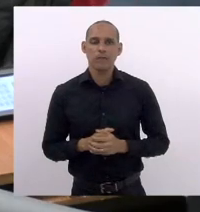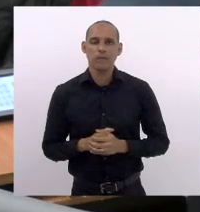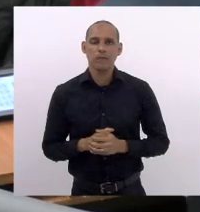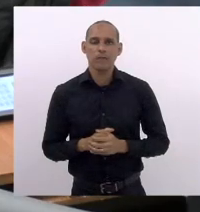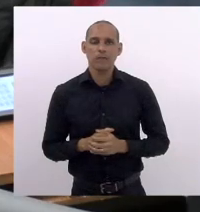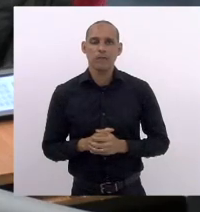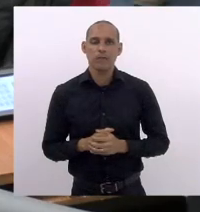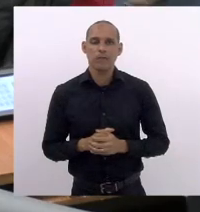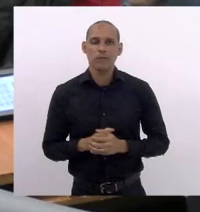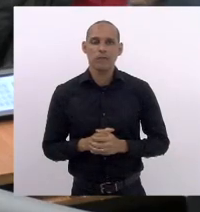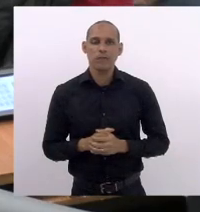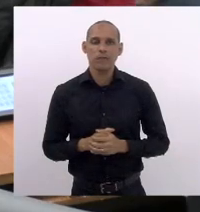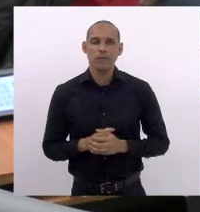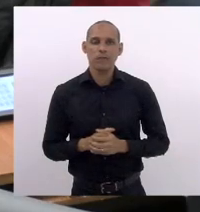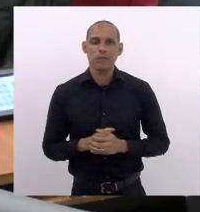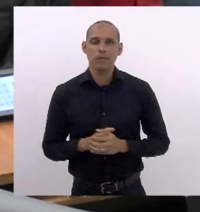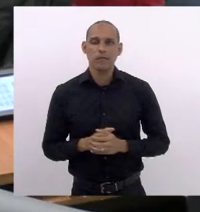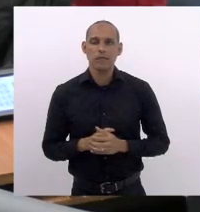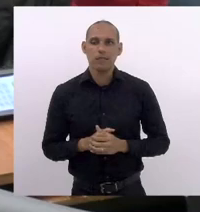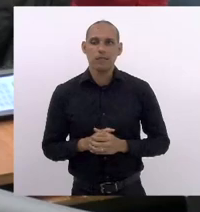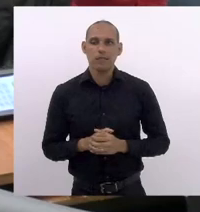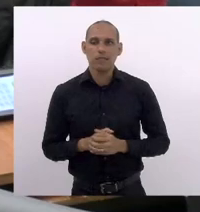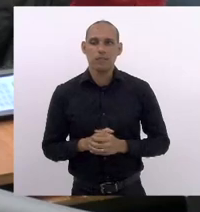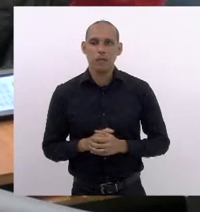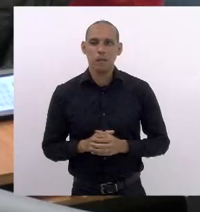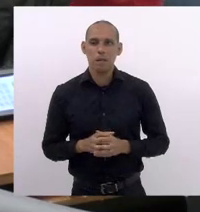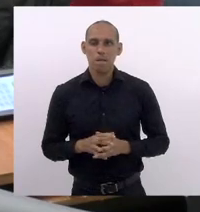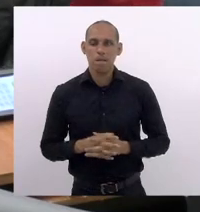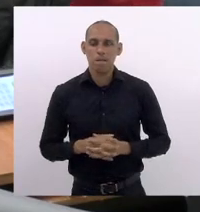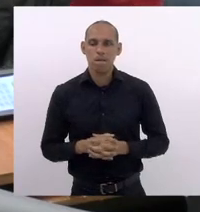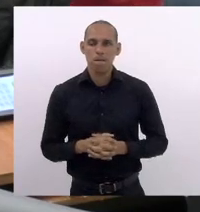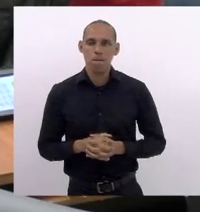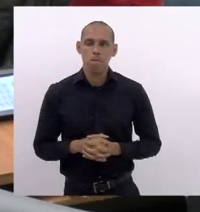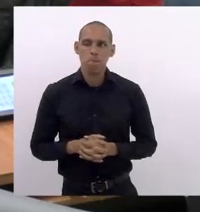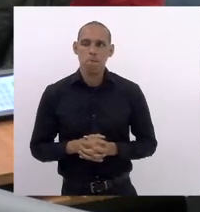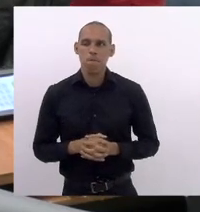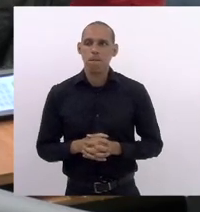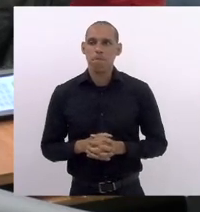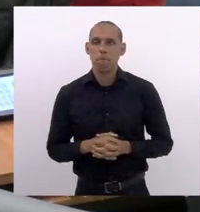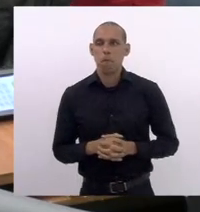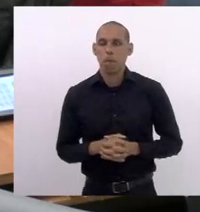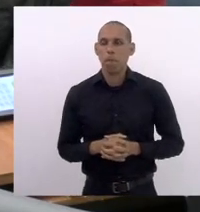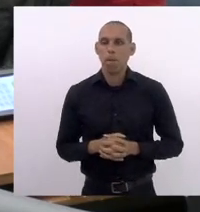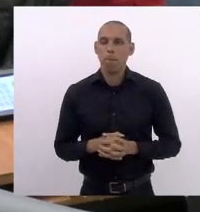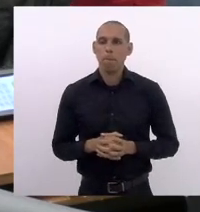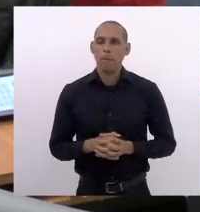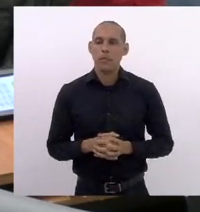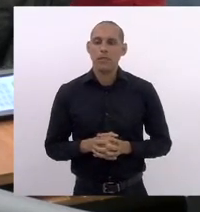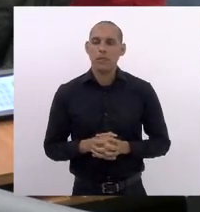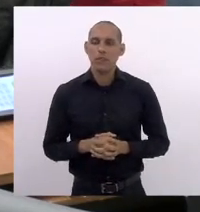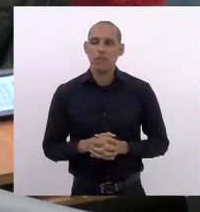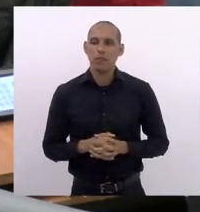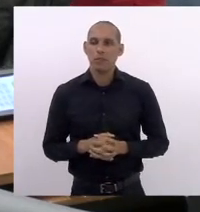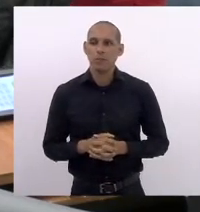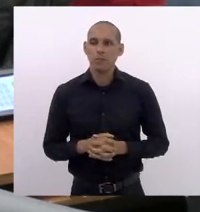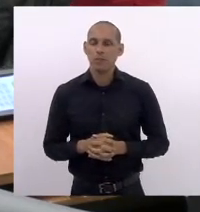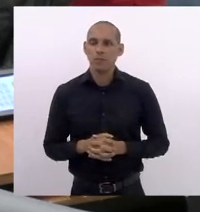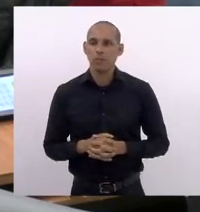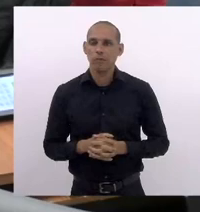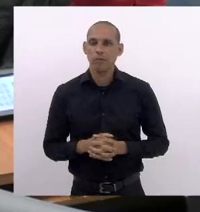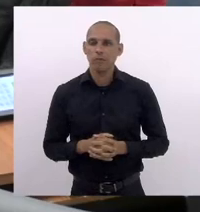Quero chamar a atenção, presidente. Não ficou um dos que são contra a vacina no plenário para debater esse tema dessa importância. Não ficou